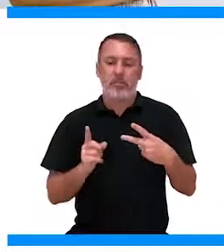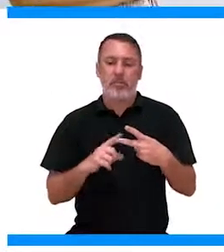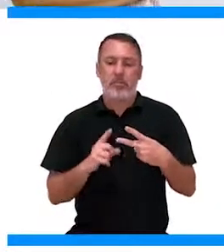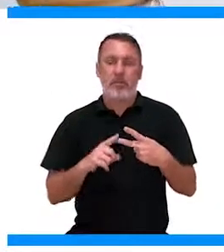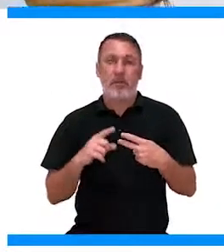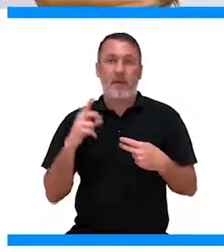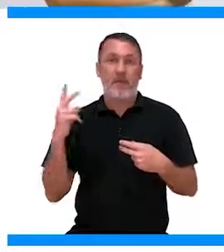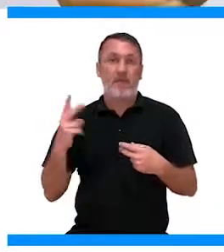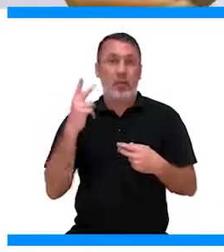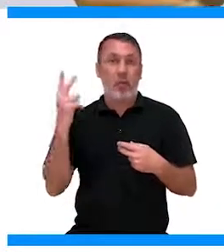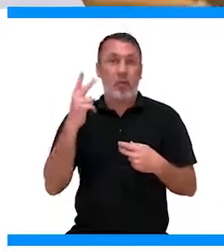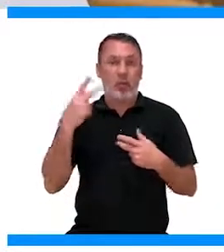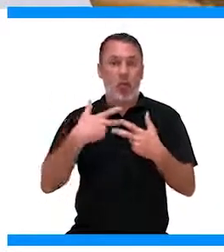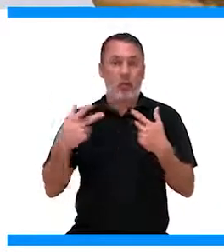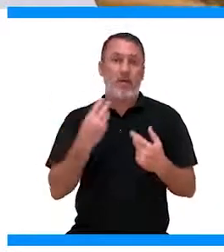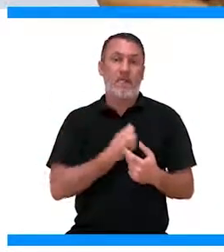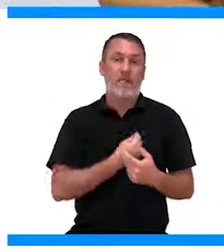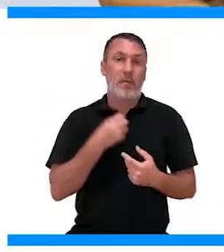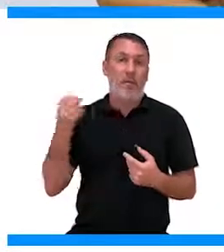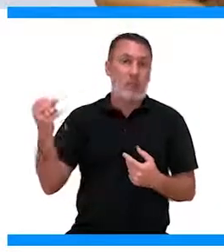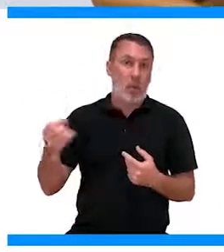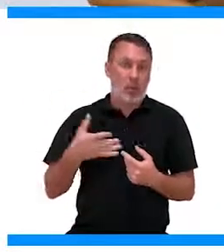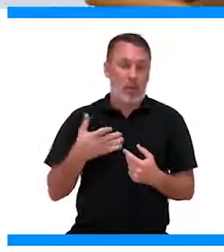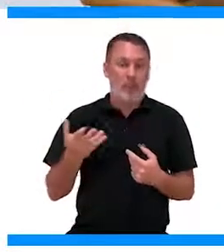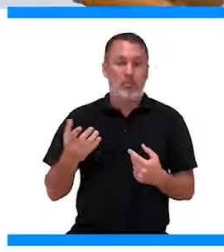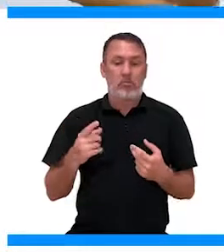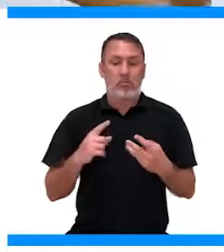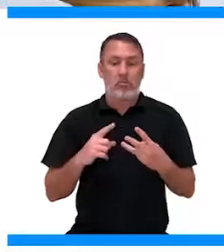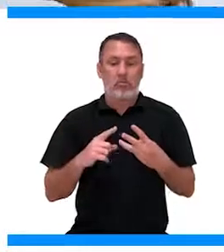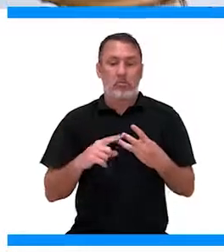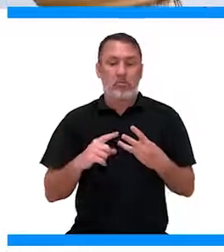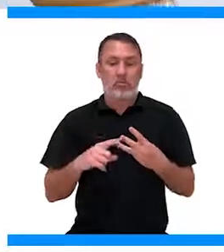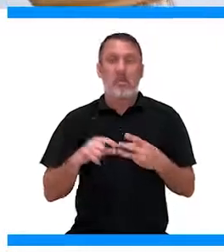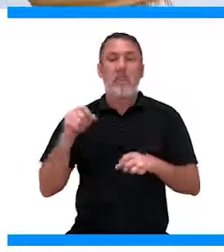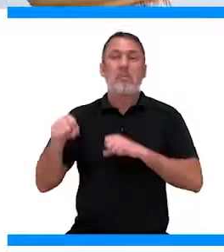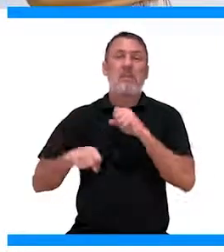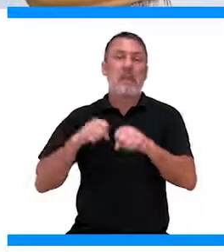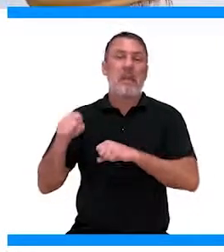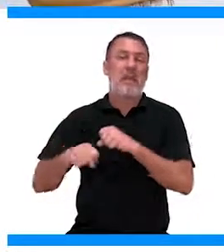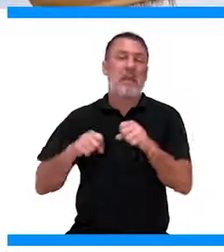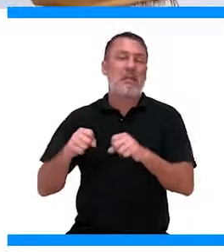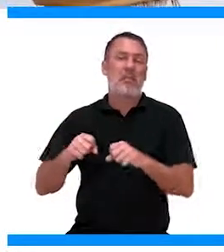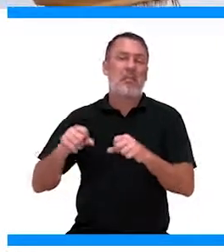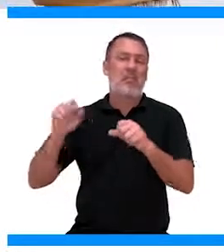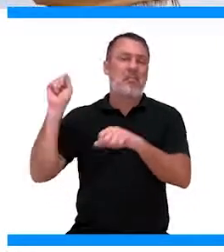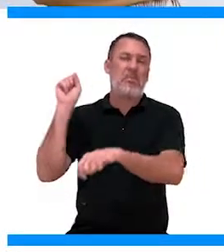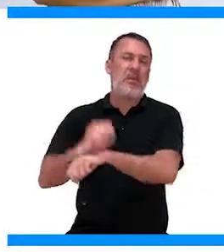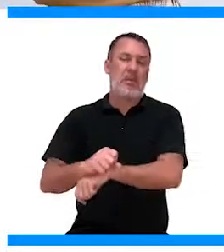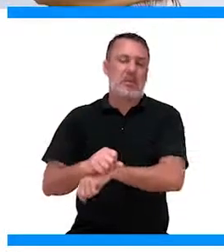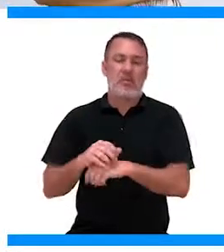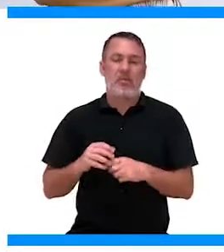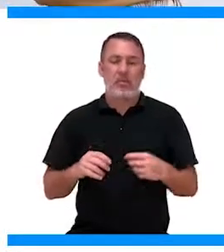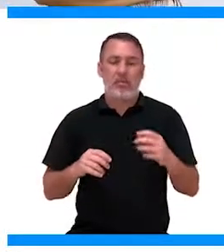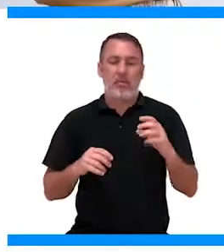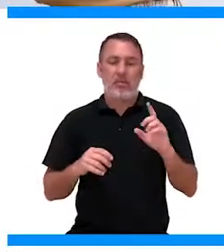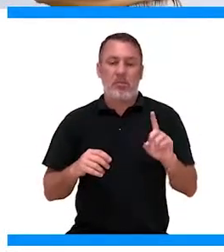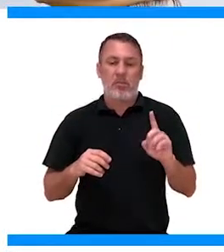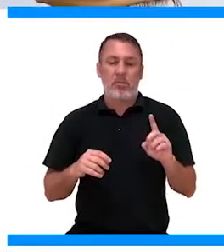B. Valorizar aspectos da vida moderna, como a atividade física. C. Desestimular o uso das